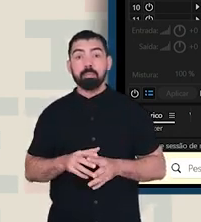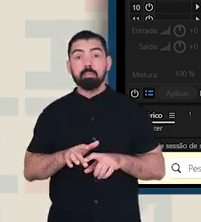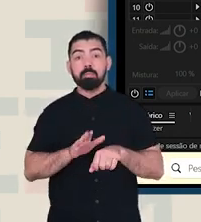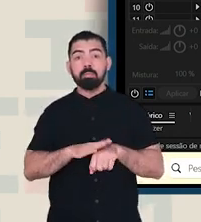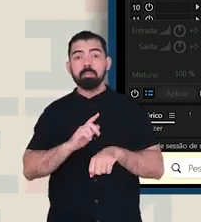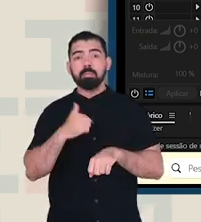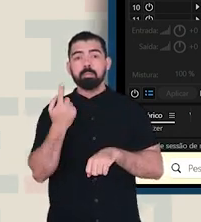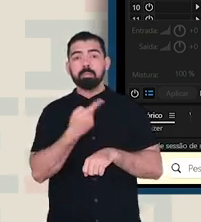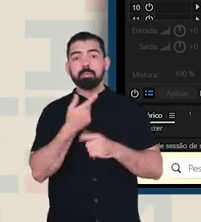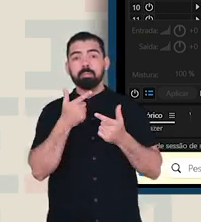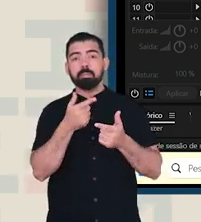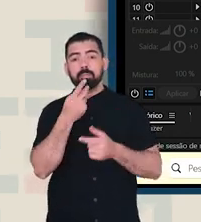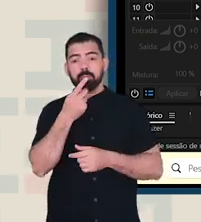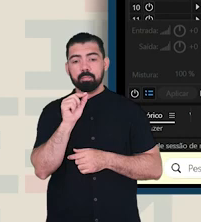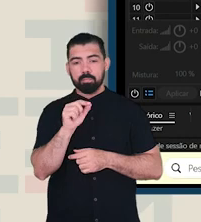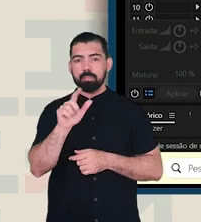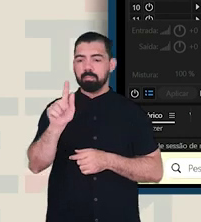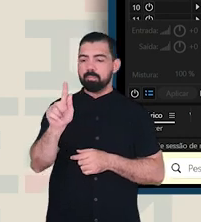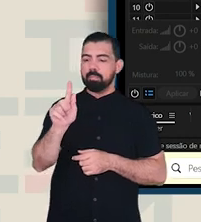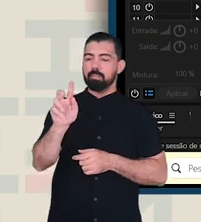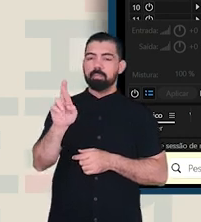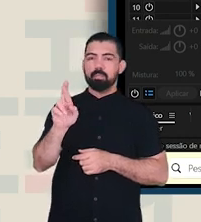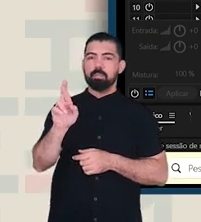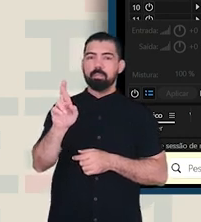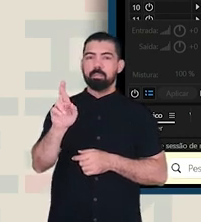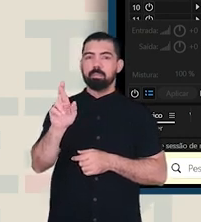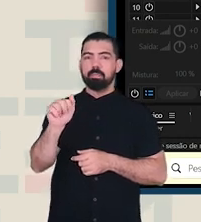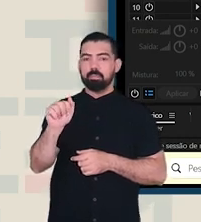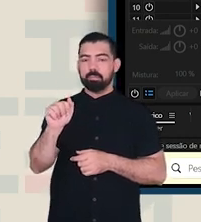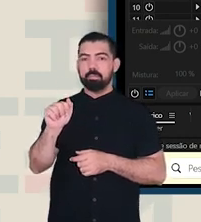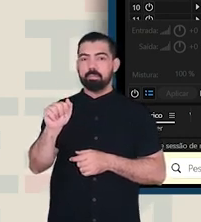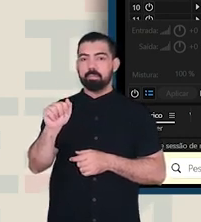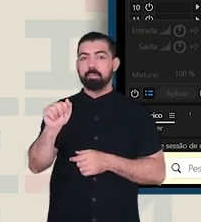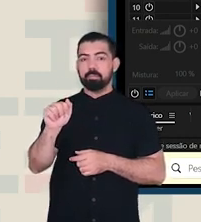pode chamar de grãos, certo?